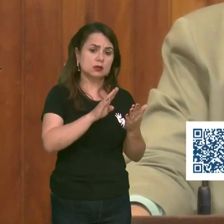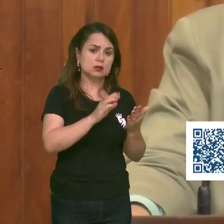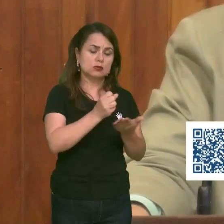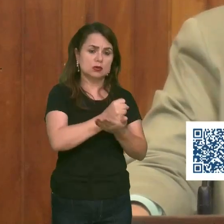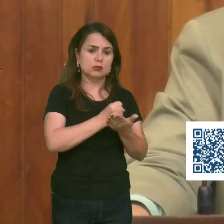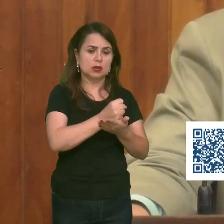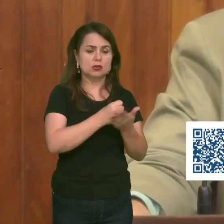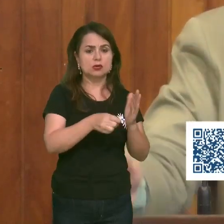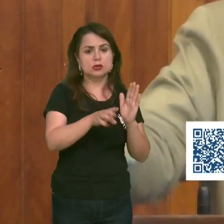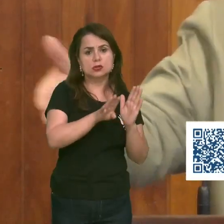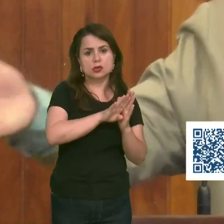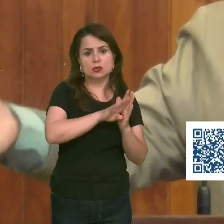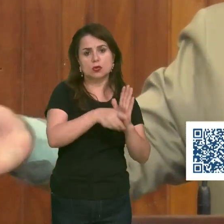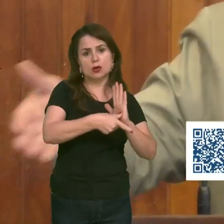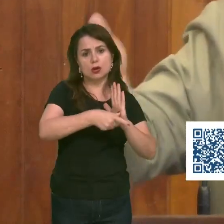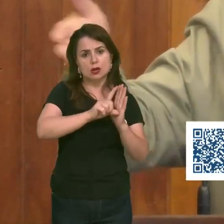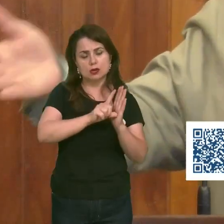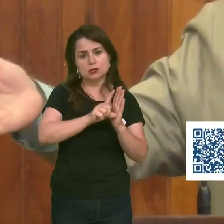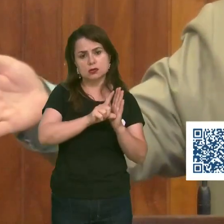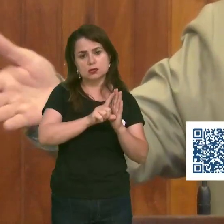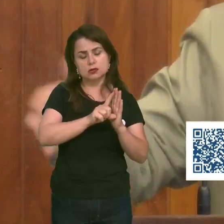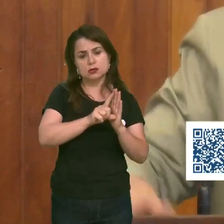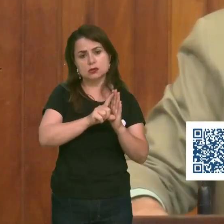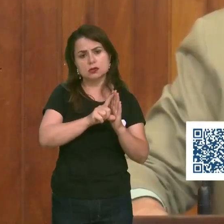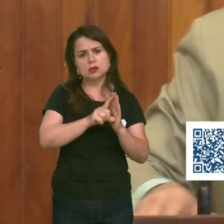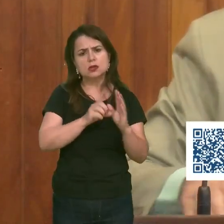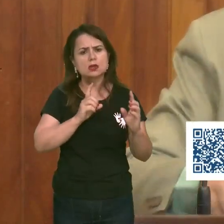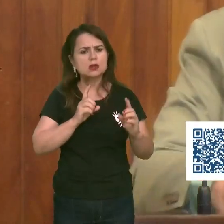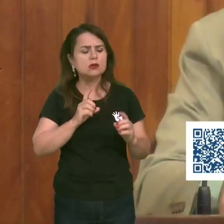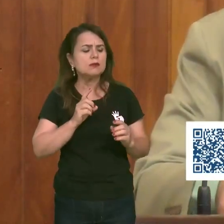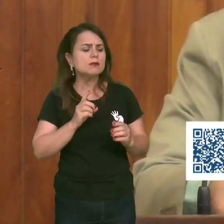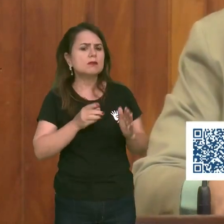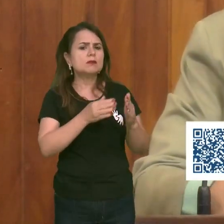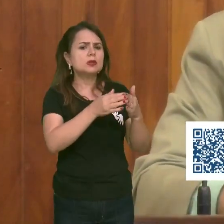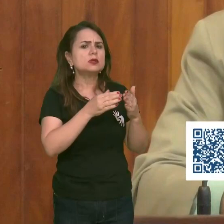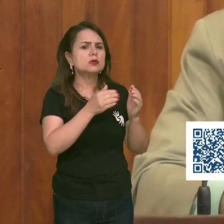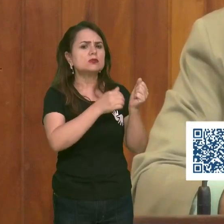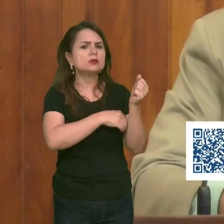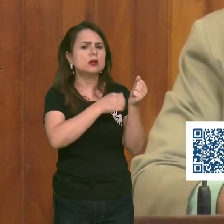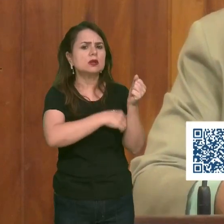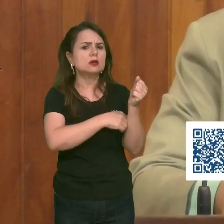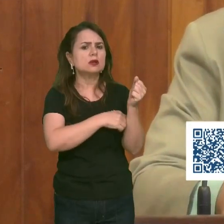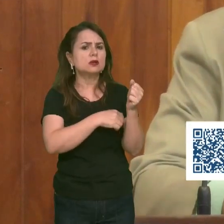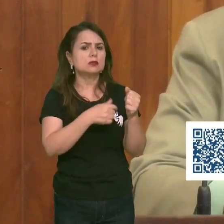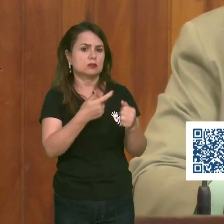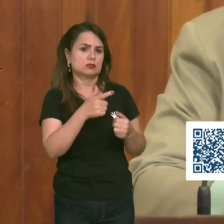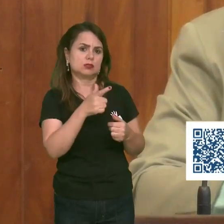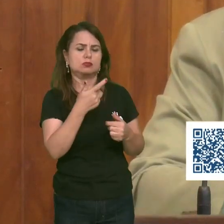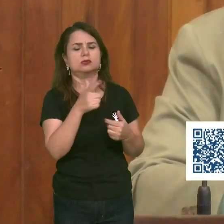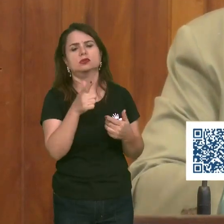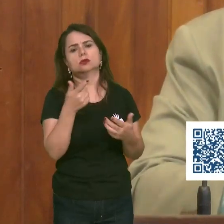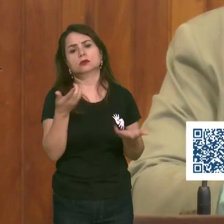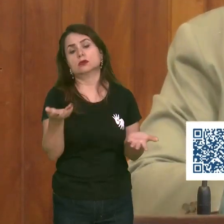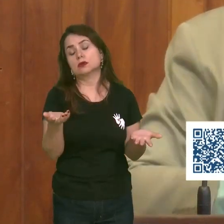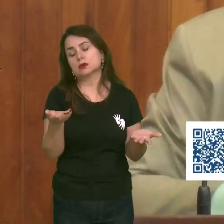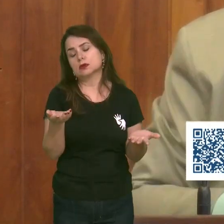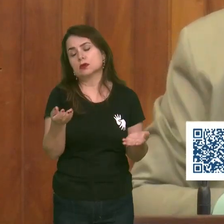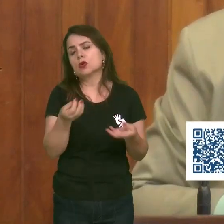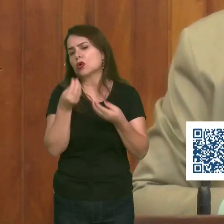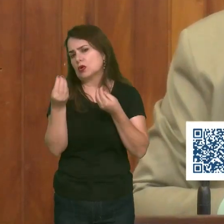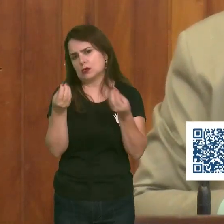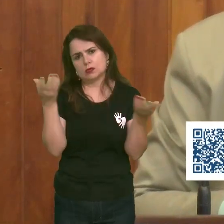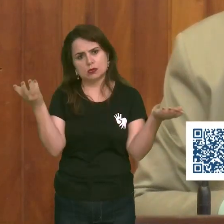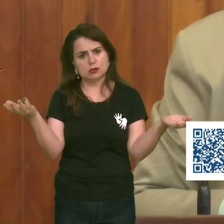segundo as palavras dele já não tinha mais senha para atendimento então isso é inadmissível então Prefeito